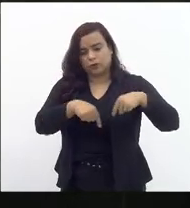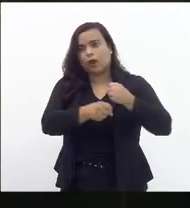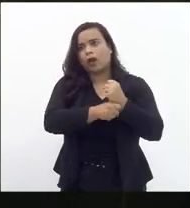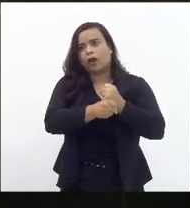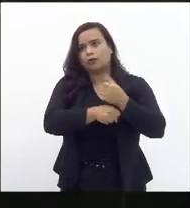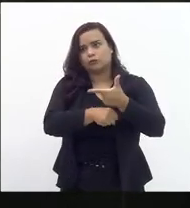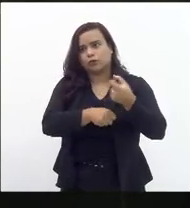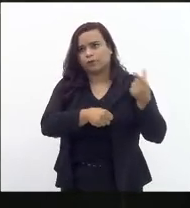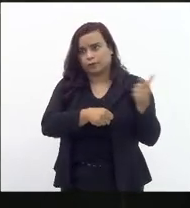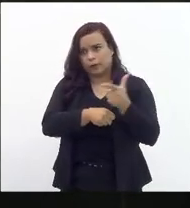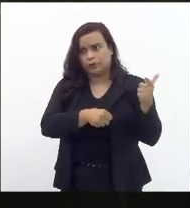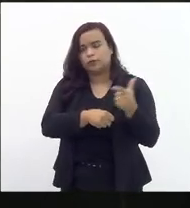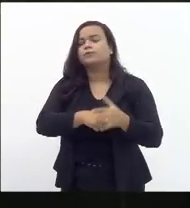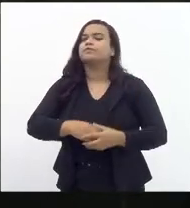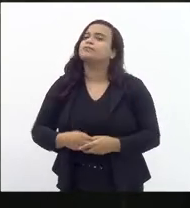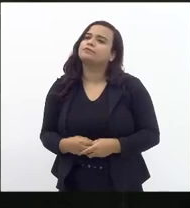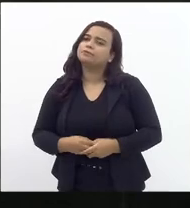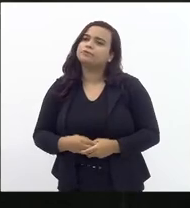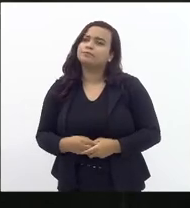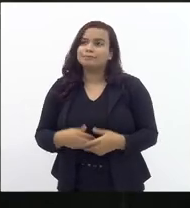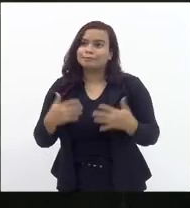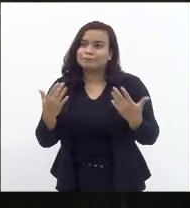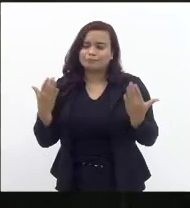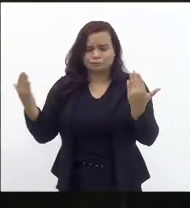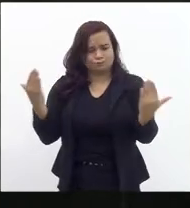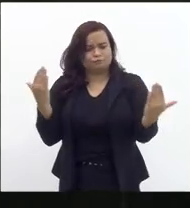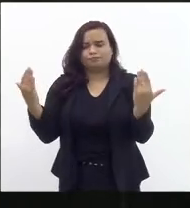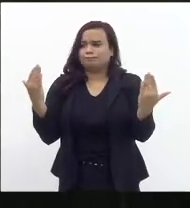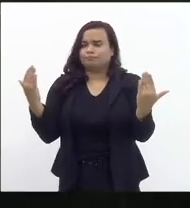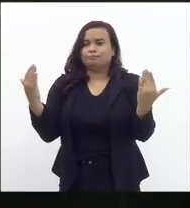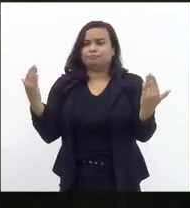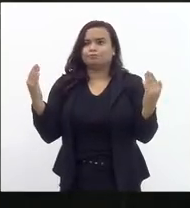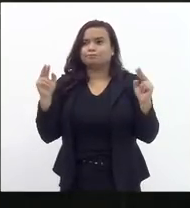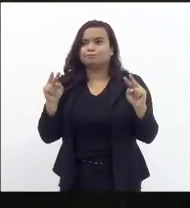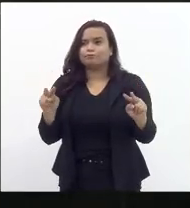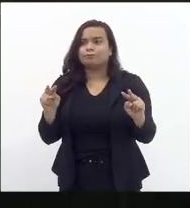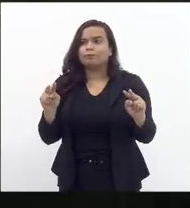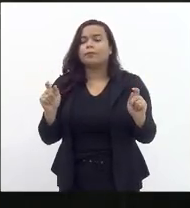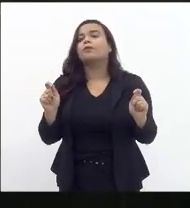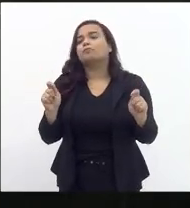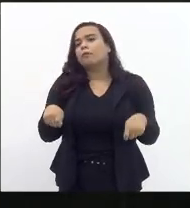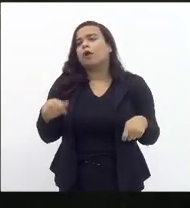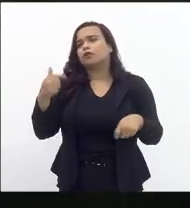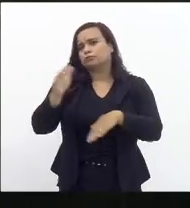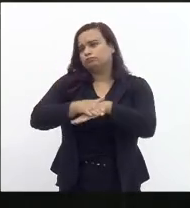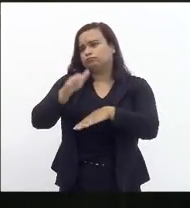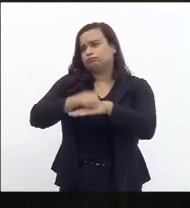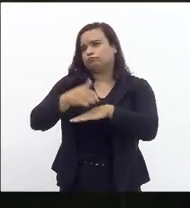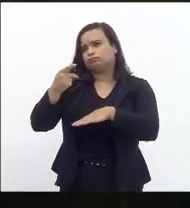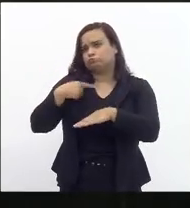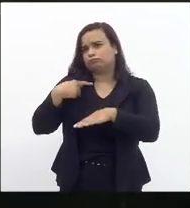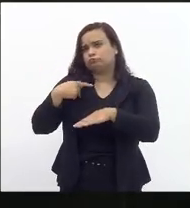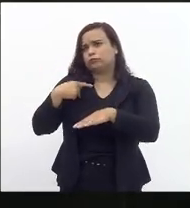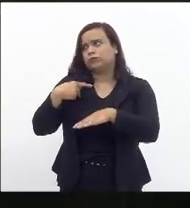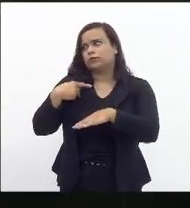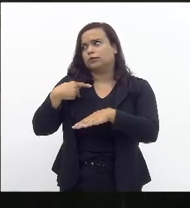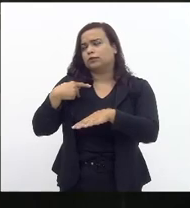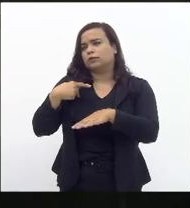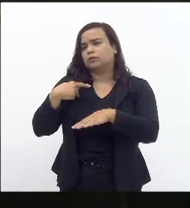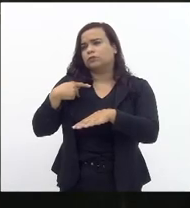2022. Poderia até, senhora presidente, estar eu aqui